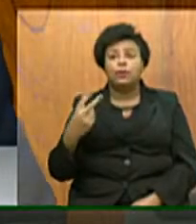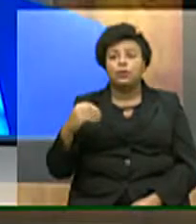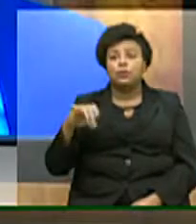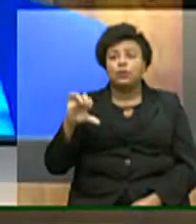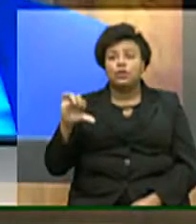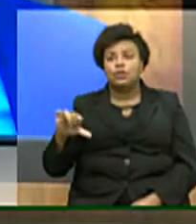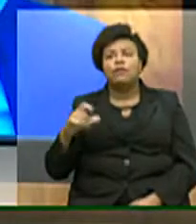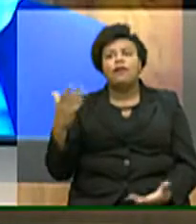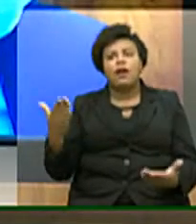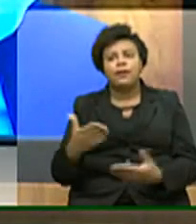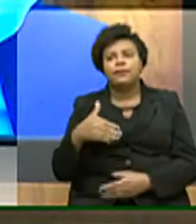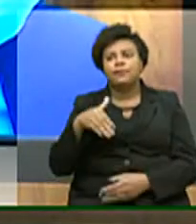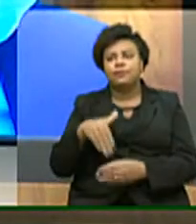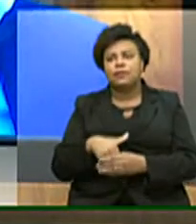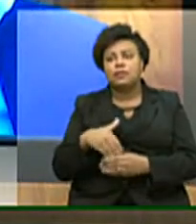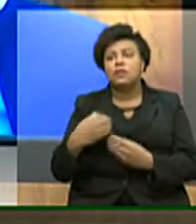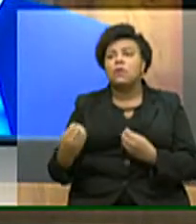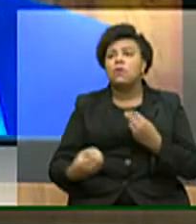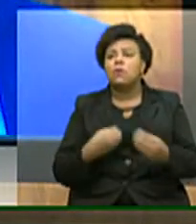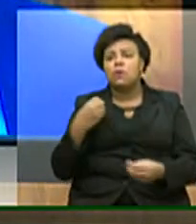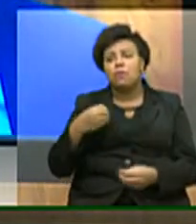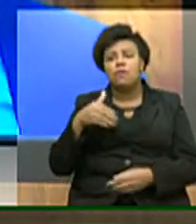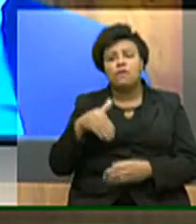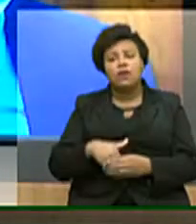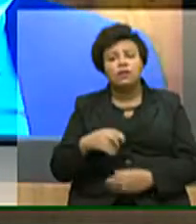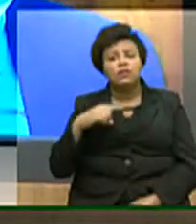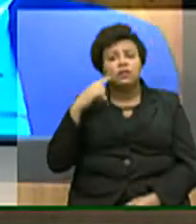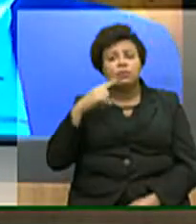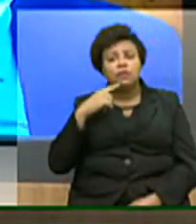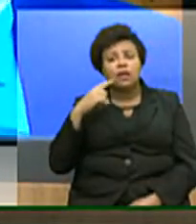votação. Como vota o deputado Fernando Marrone?